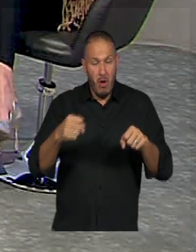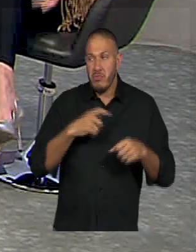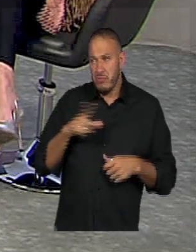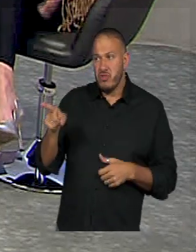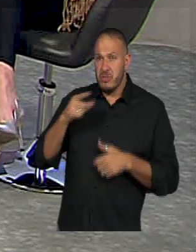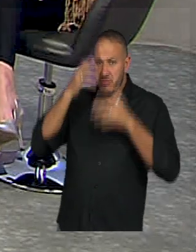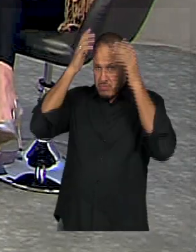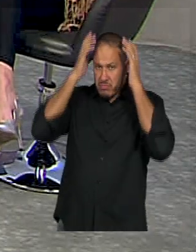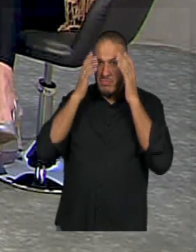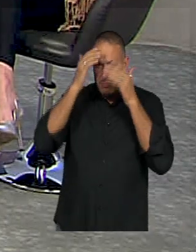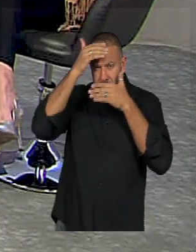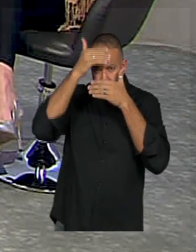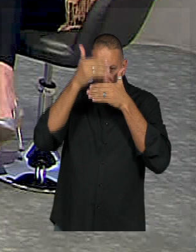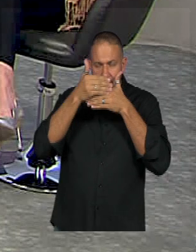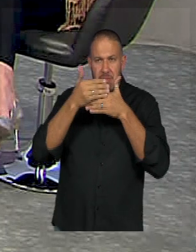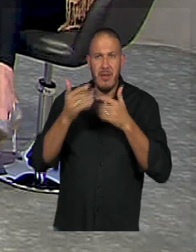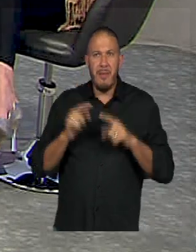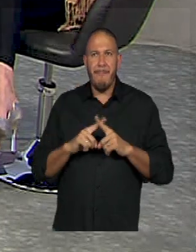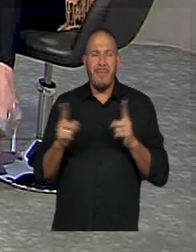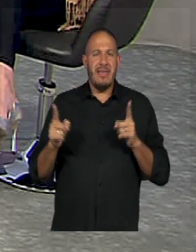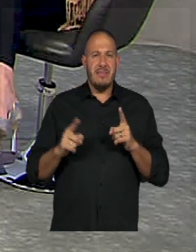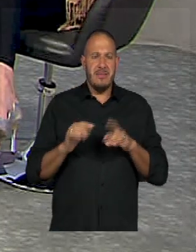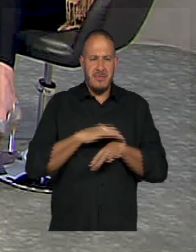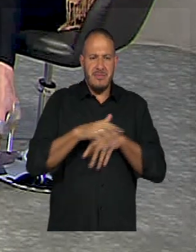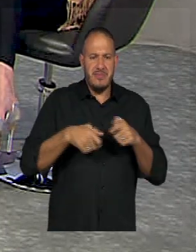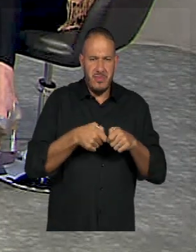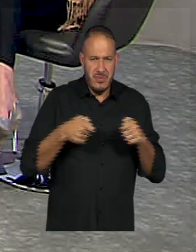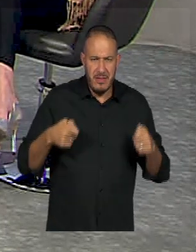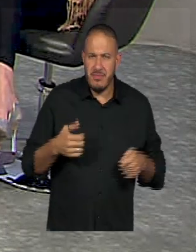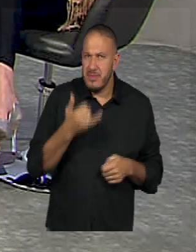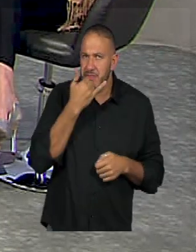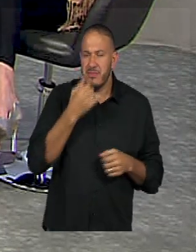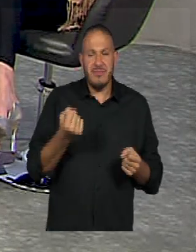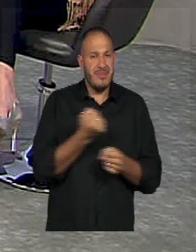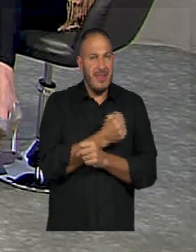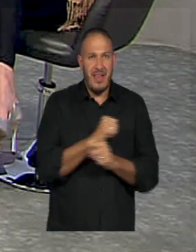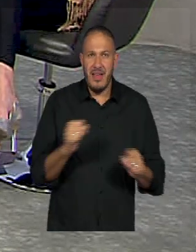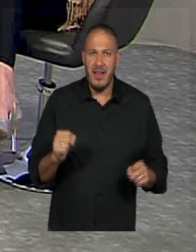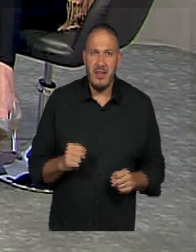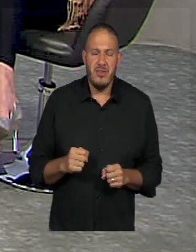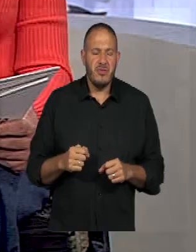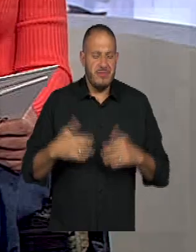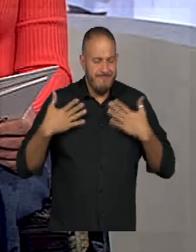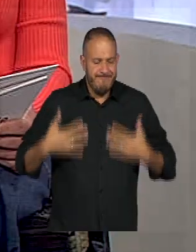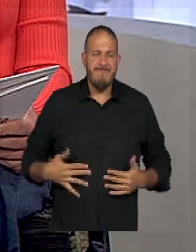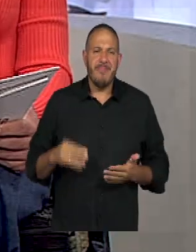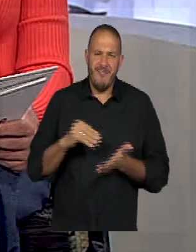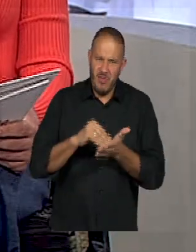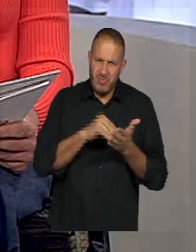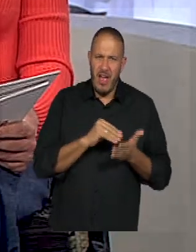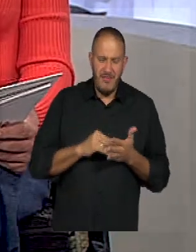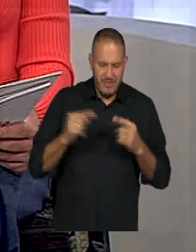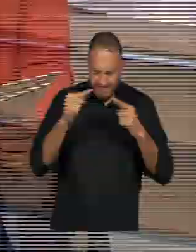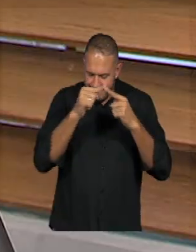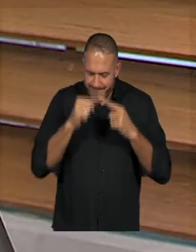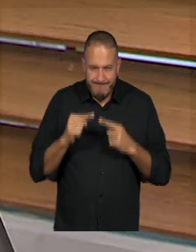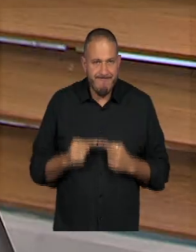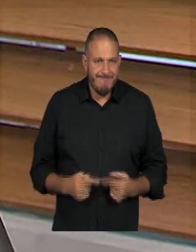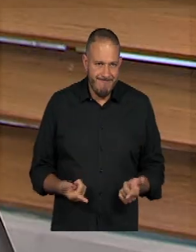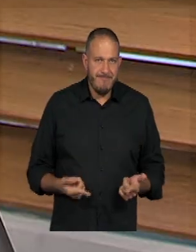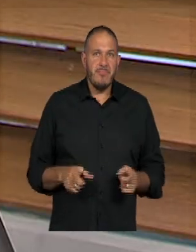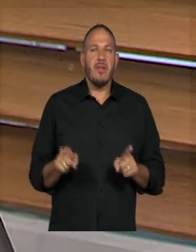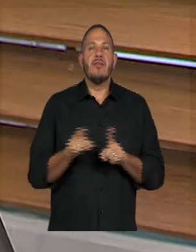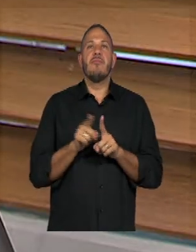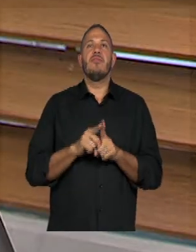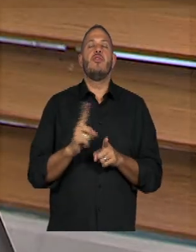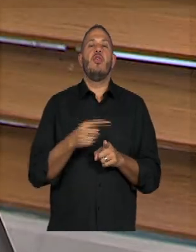mas estava com uma calça como eu estou, um tênis como você está, e não é esse o acessório adequado. Sem proteção nenhuma para o corpo. Nós discutimos também a questão